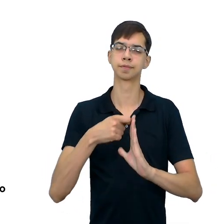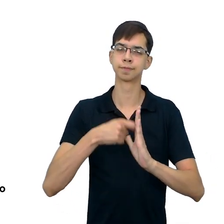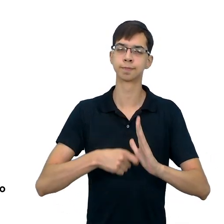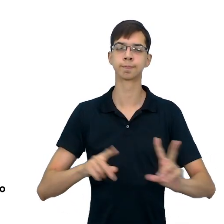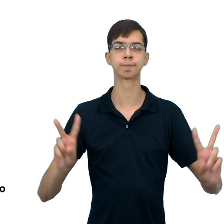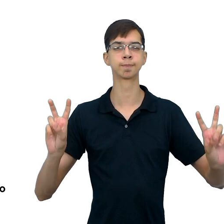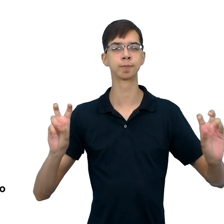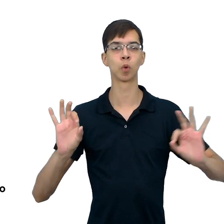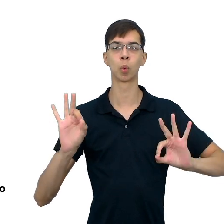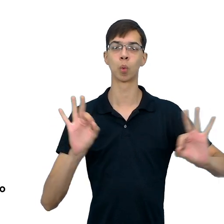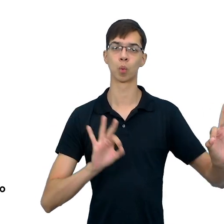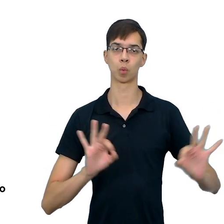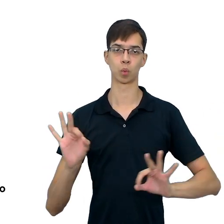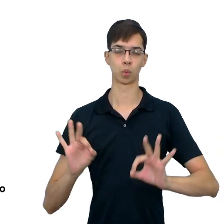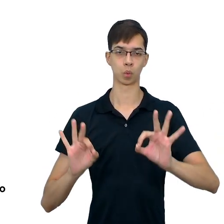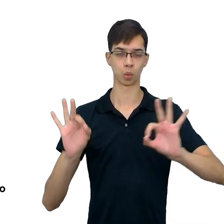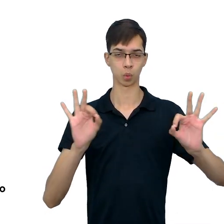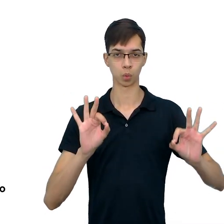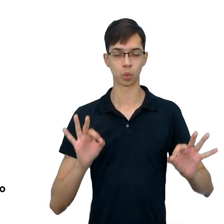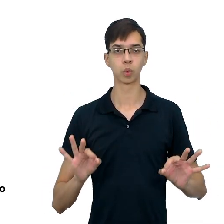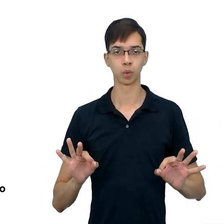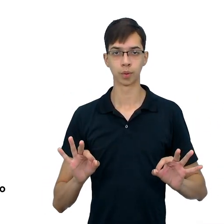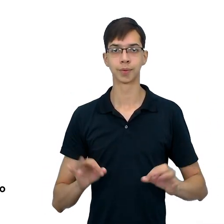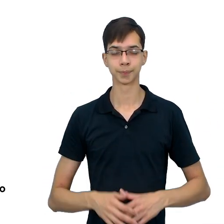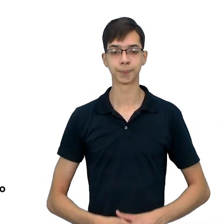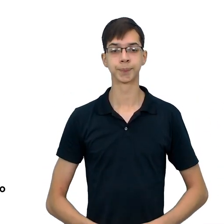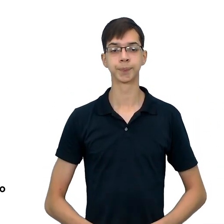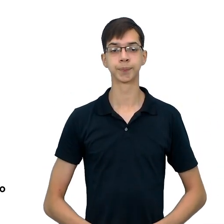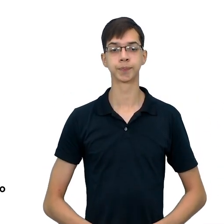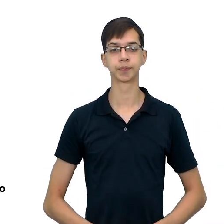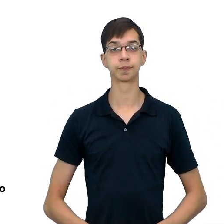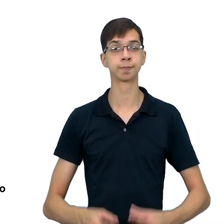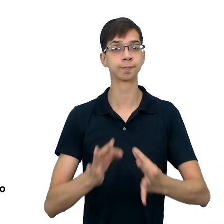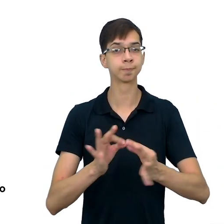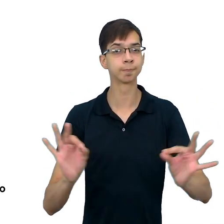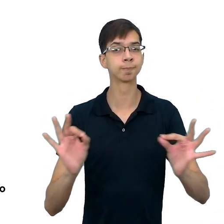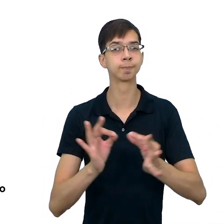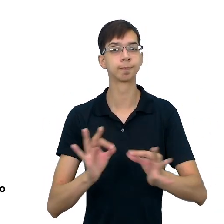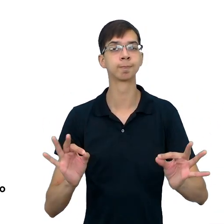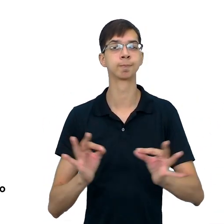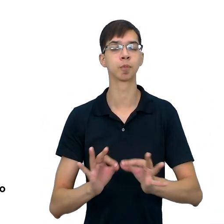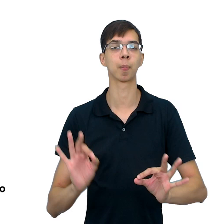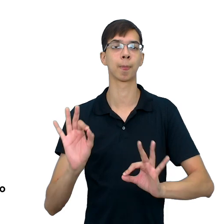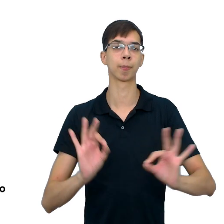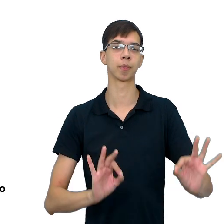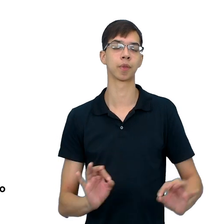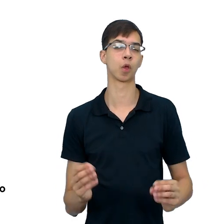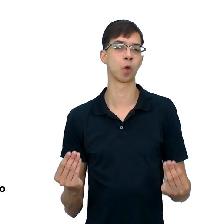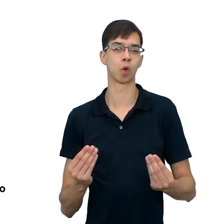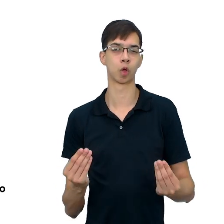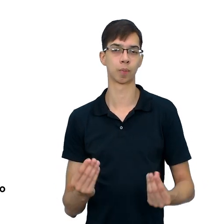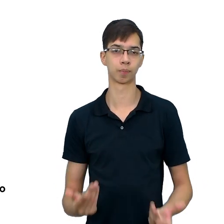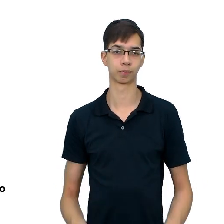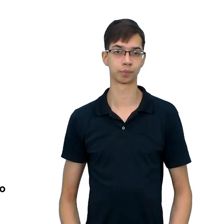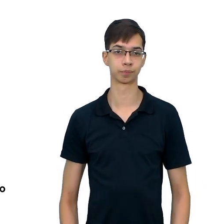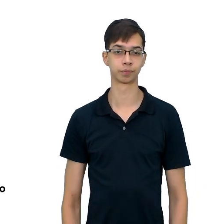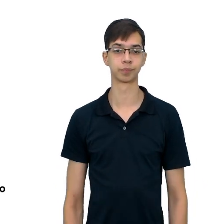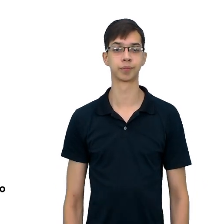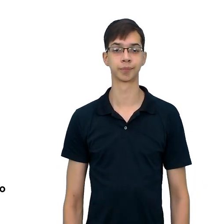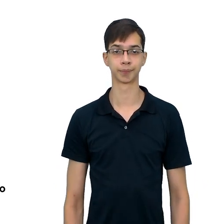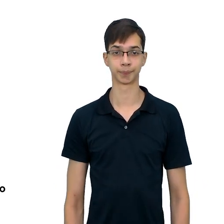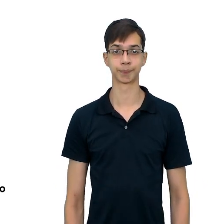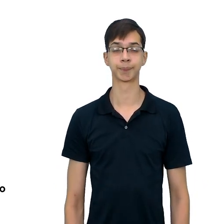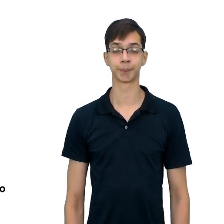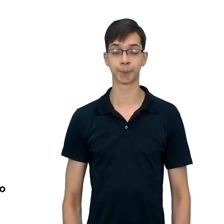desses textos, onde elas são influenciadas pela organização, né, típicas aí da forma composicional, e também